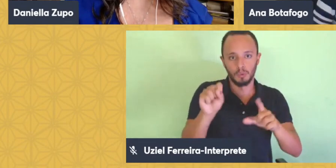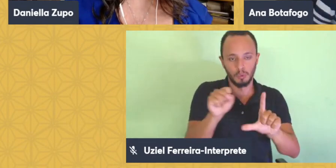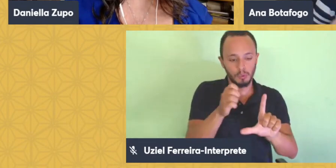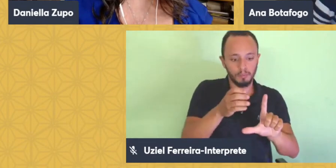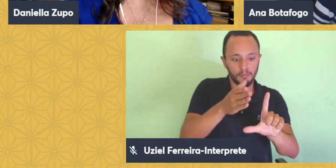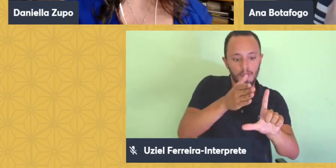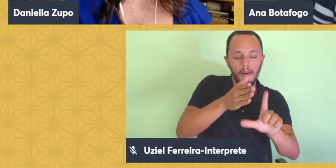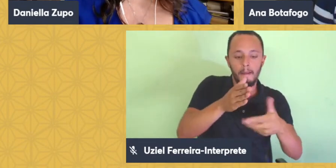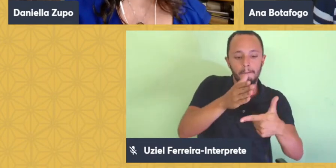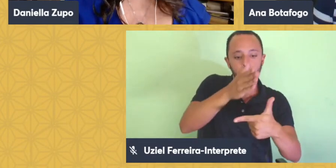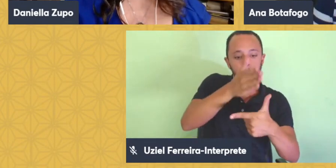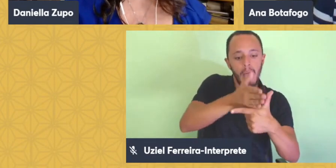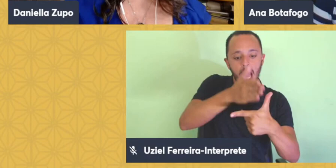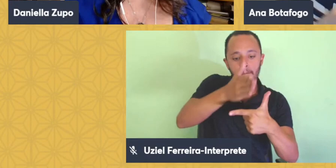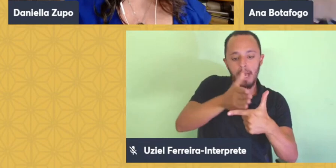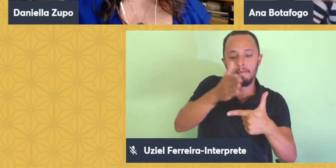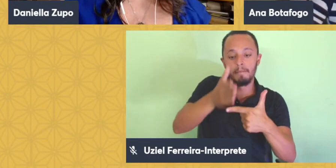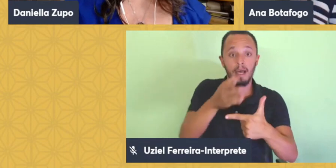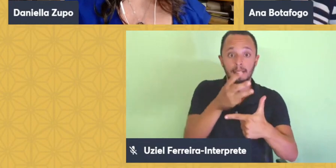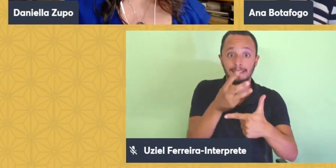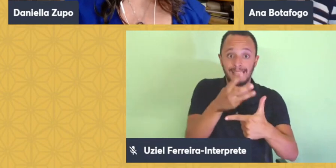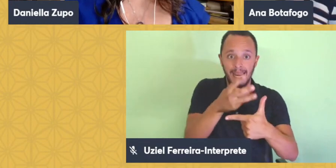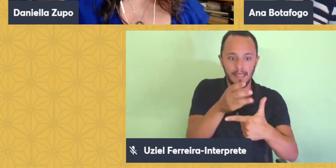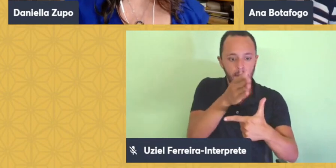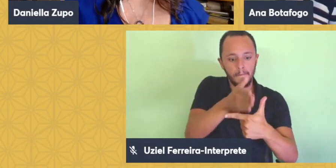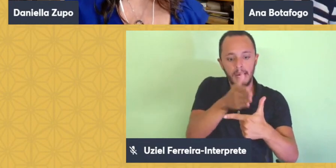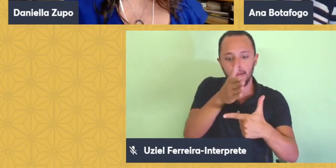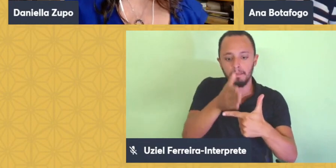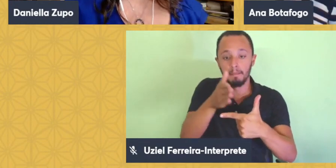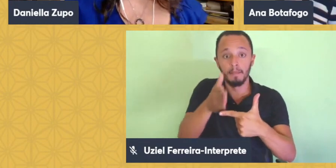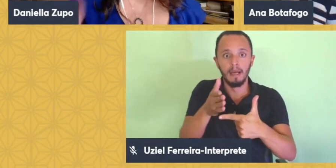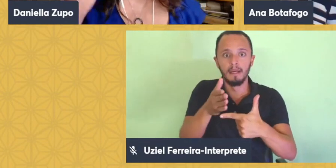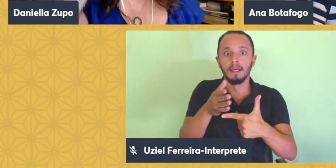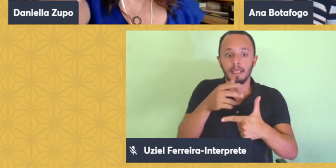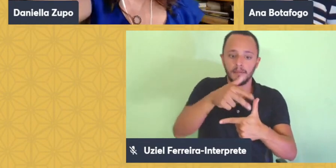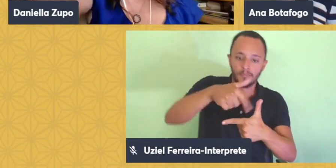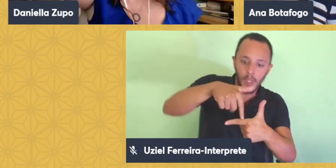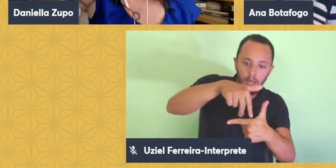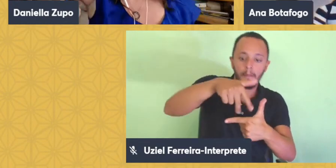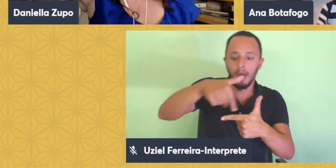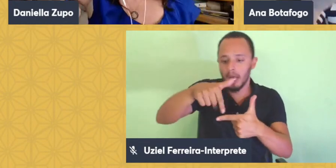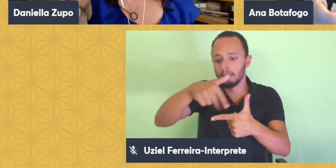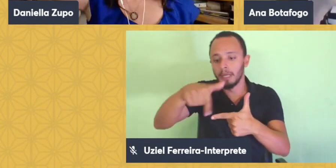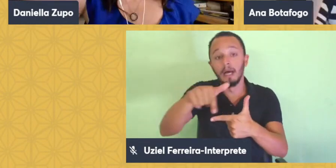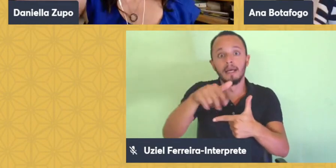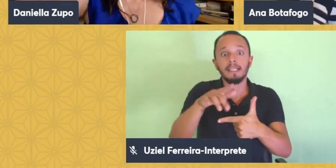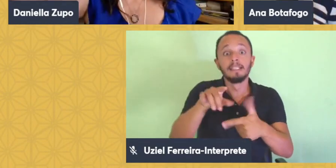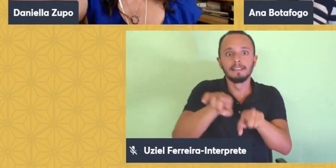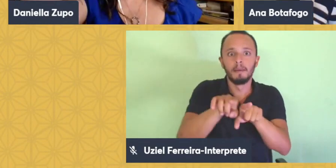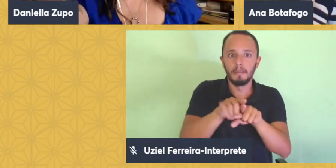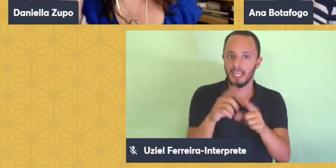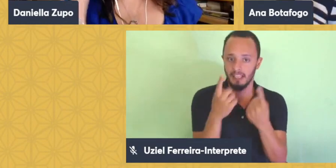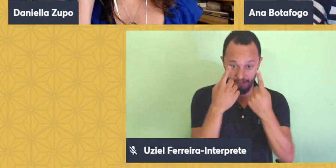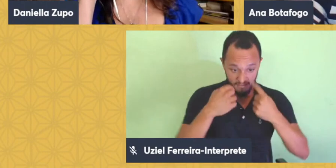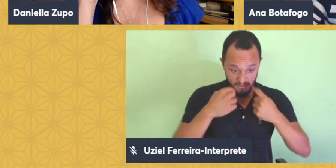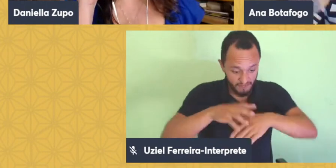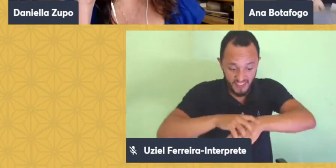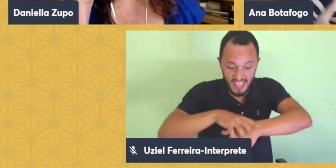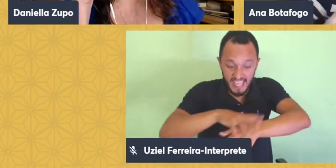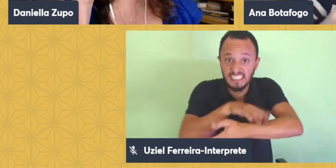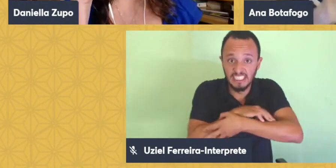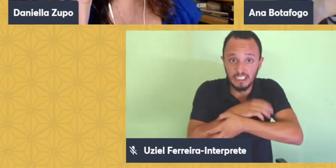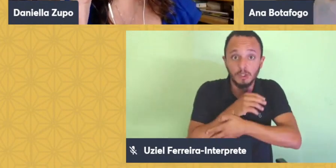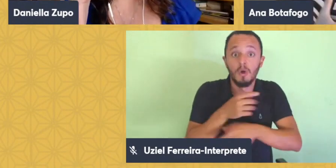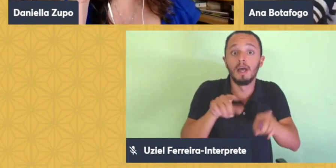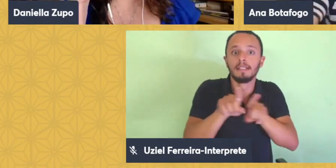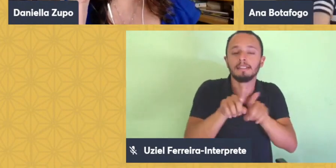muscularmente fisicamente mas era também exigia muita emocionalmente porque precisava de uma bailarina